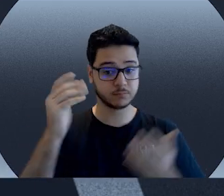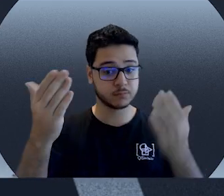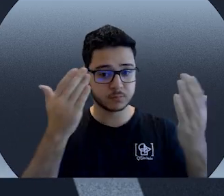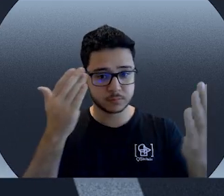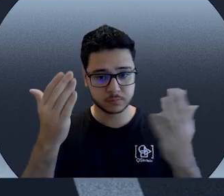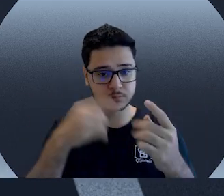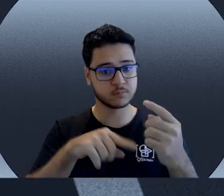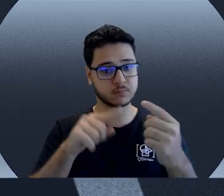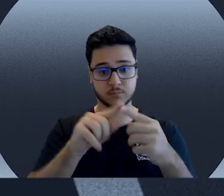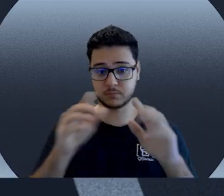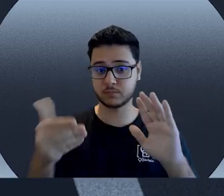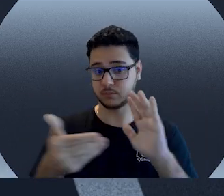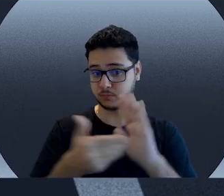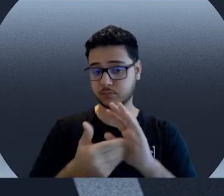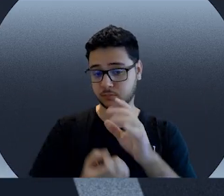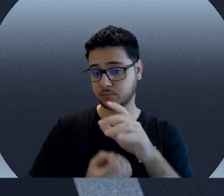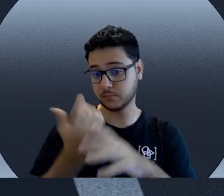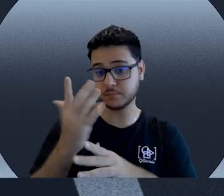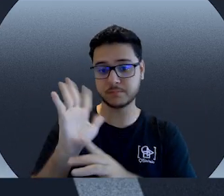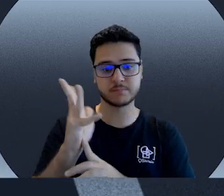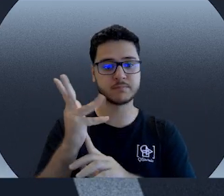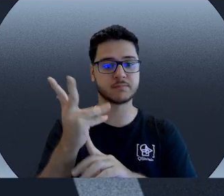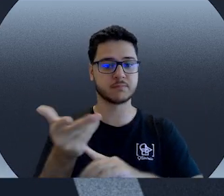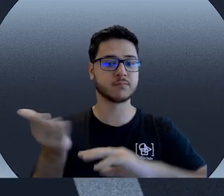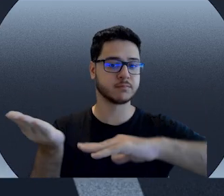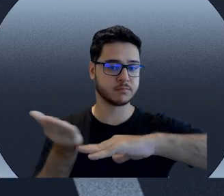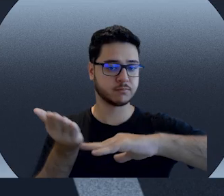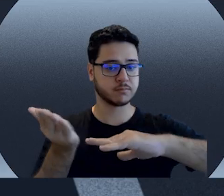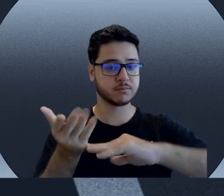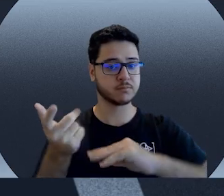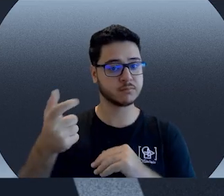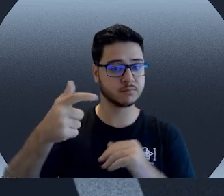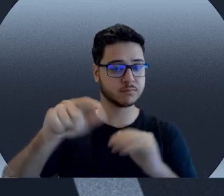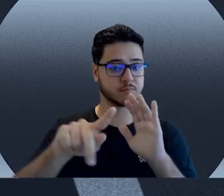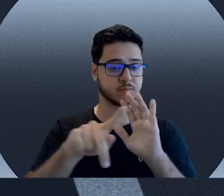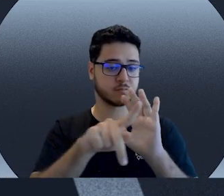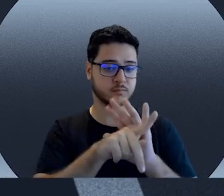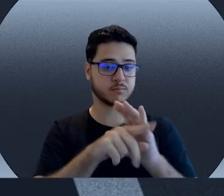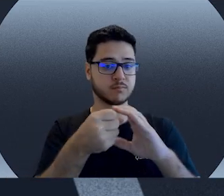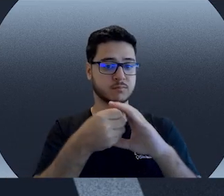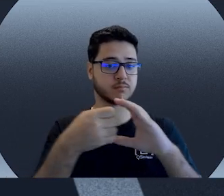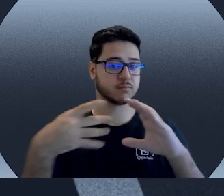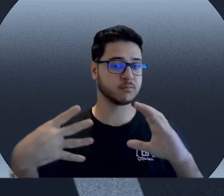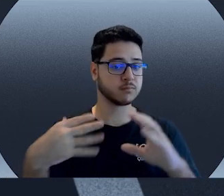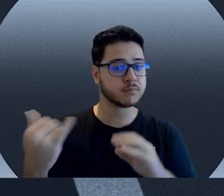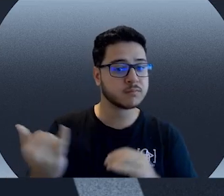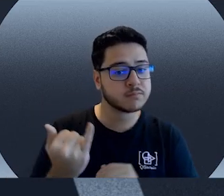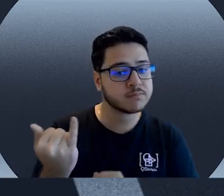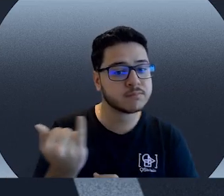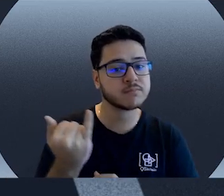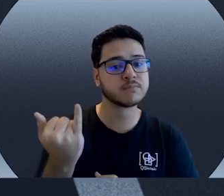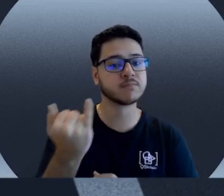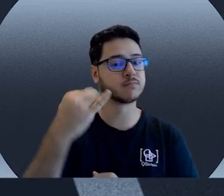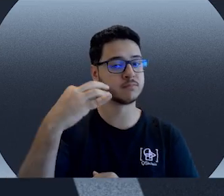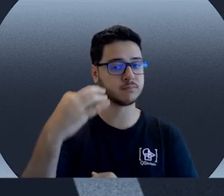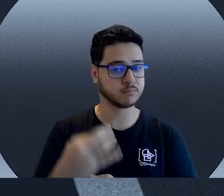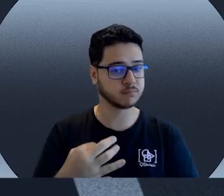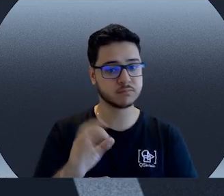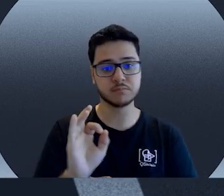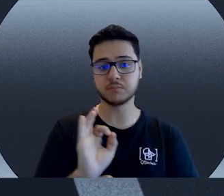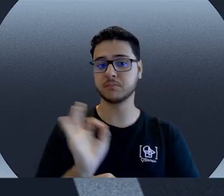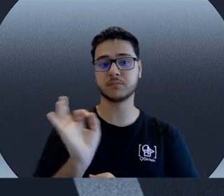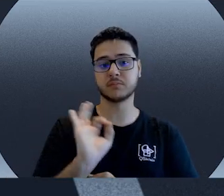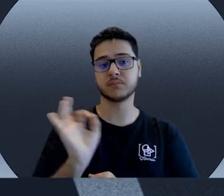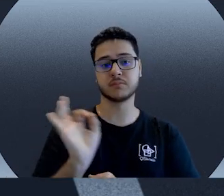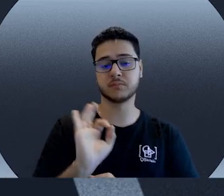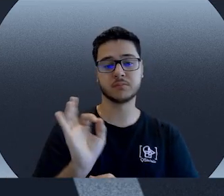objeto final da produção da arte contemporânea. Uma outra característica fundamental, que não